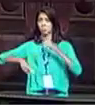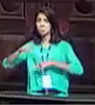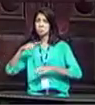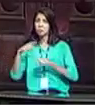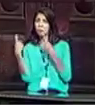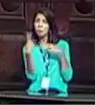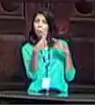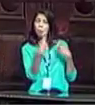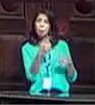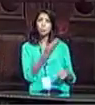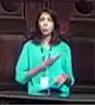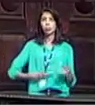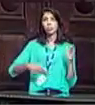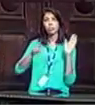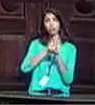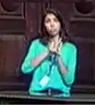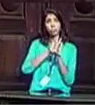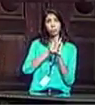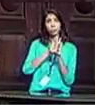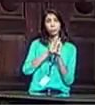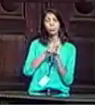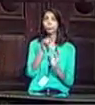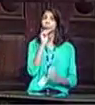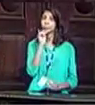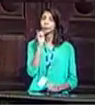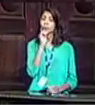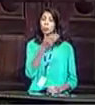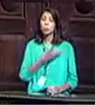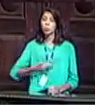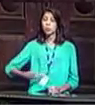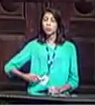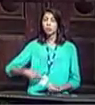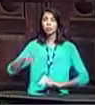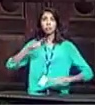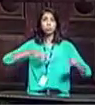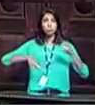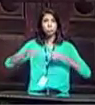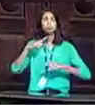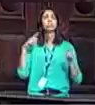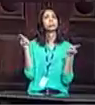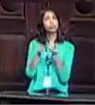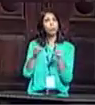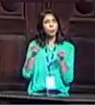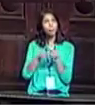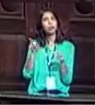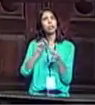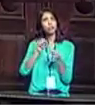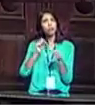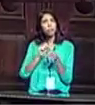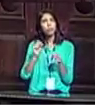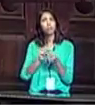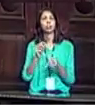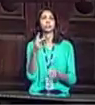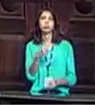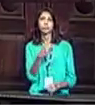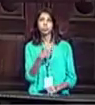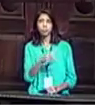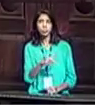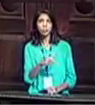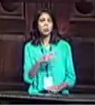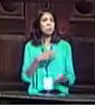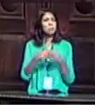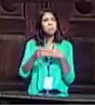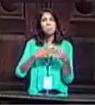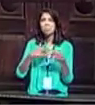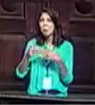esse exemplo, o poder executivo também faz ou libera